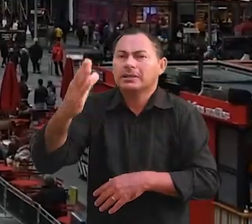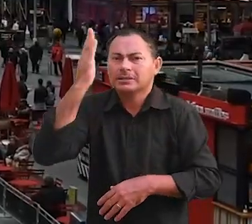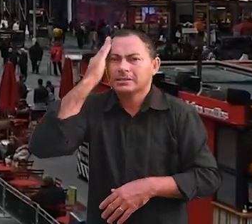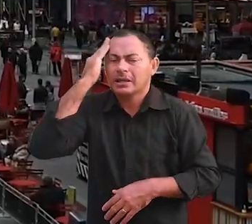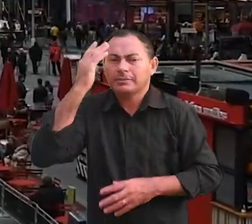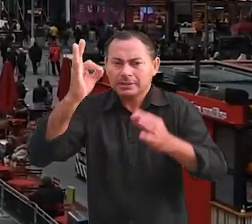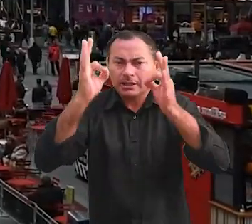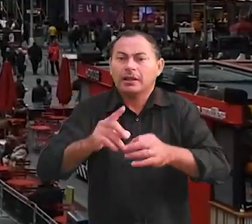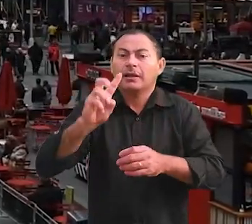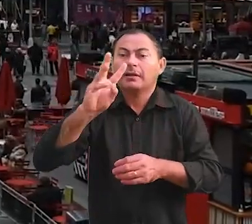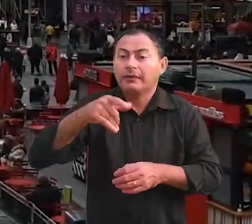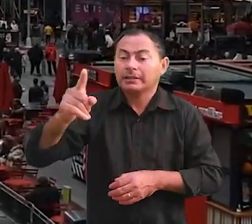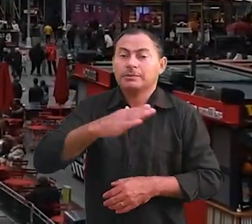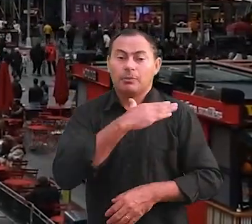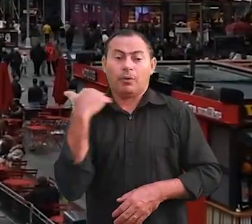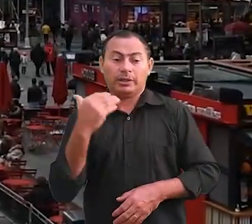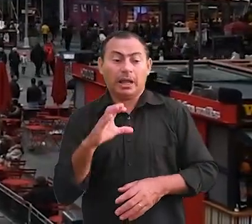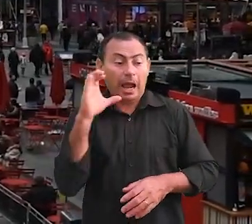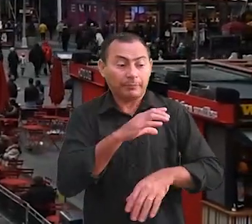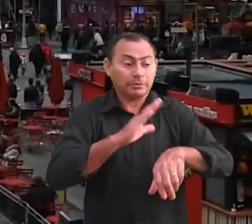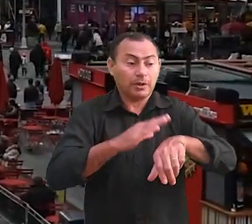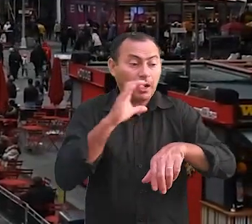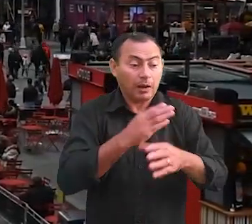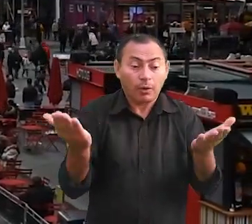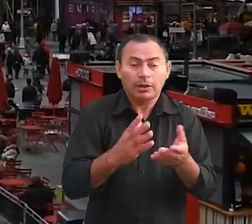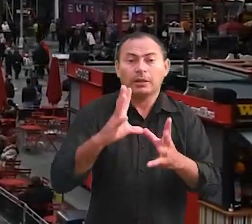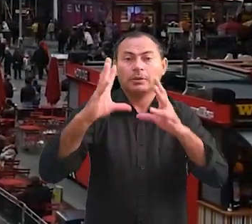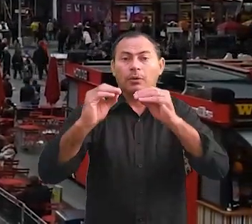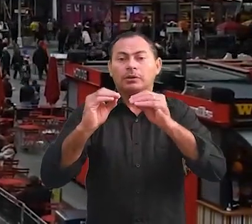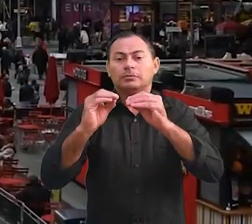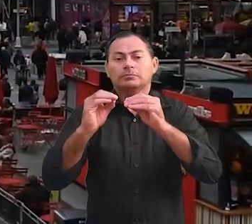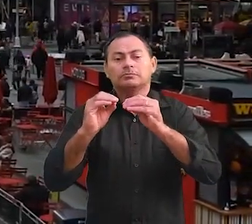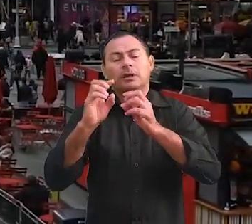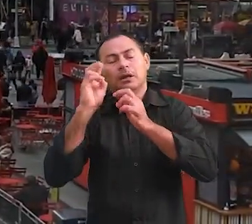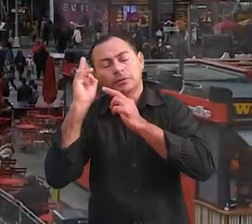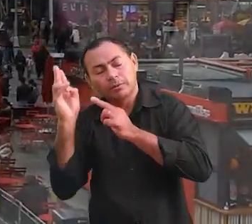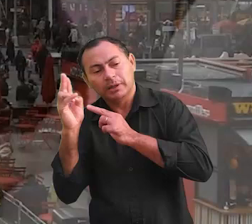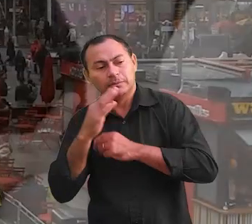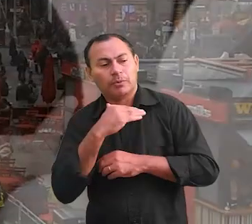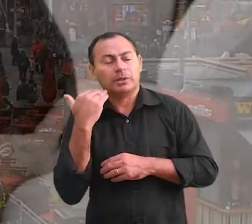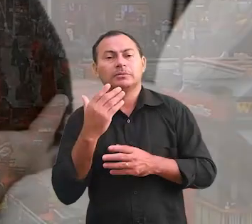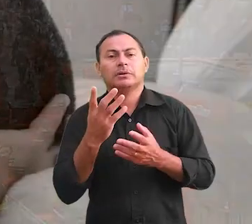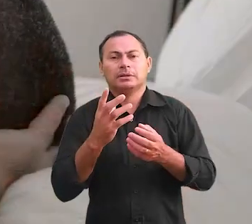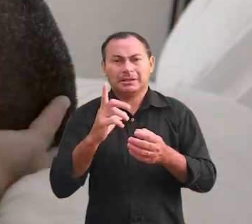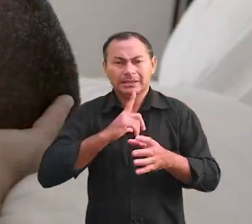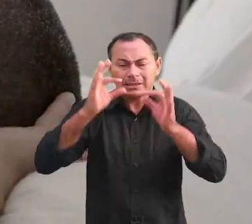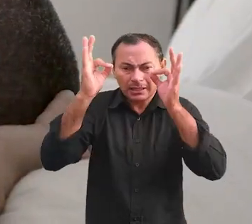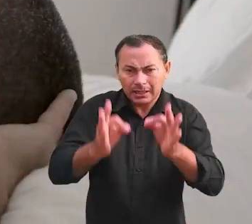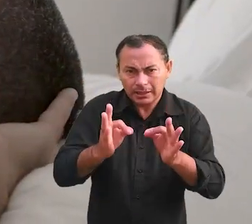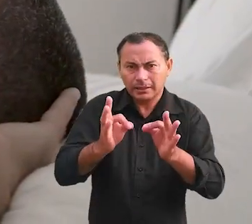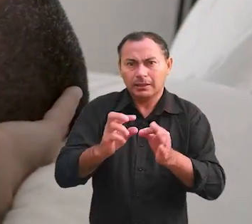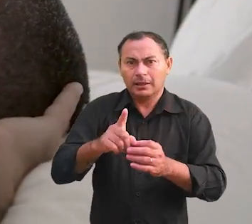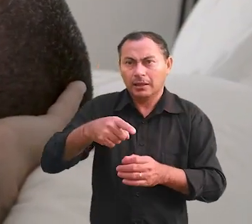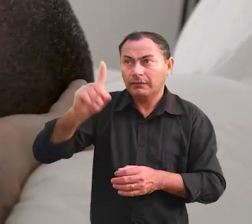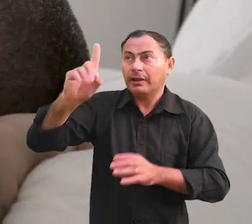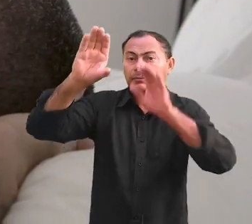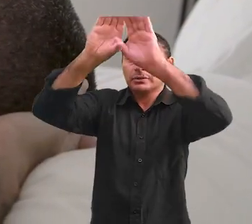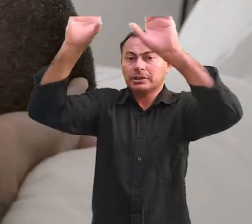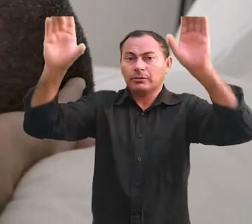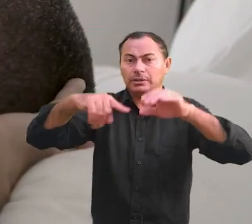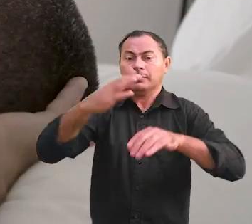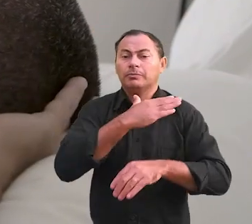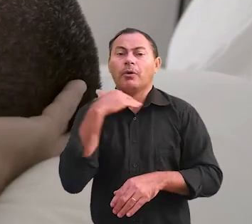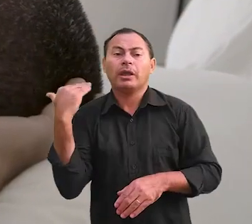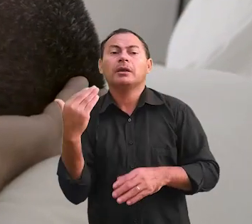ei você sabe com certeza para onde iria se morresse de ré à noite quando você põe a cabeça no travesseiro Você tem certeza que